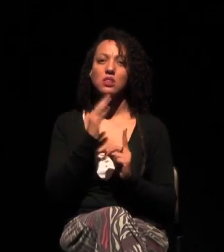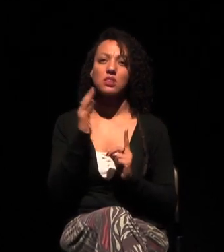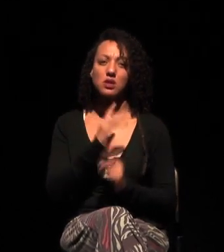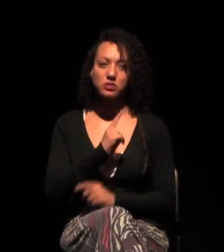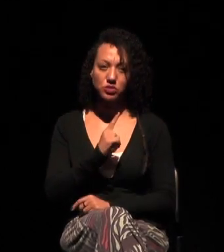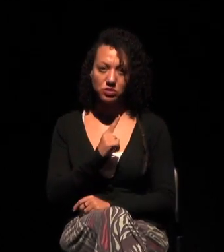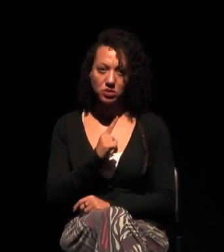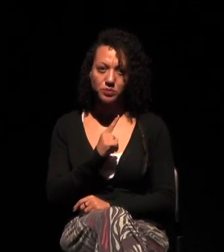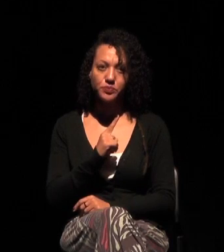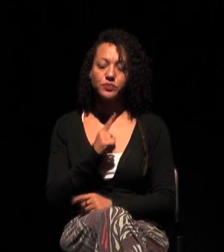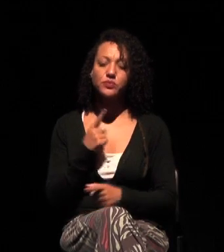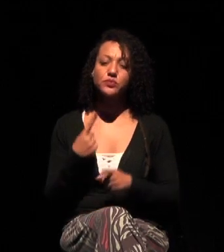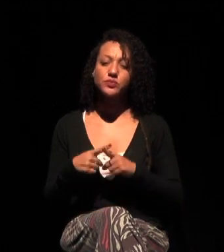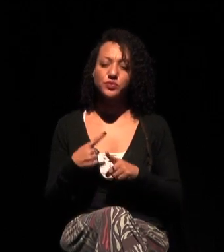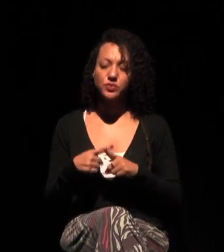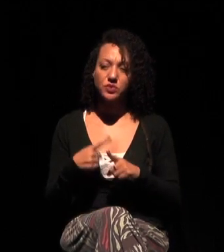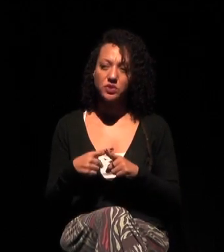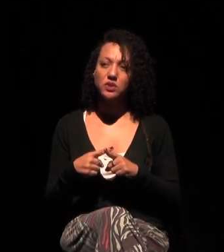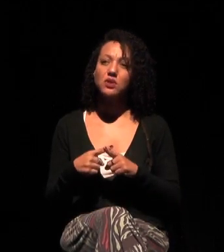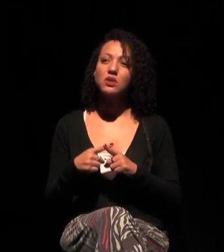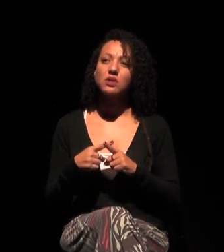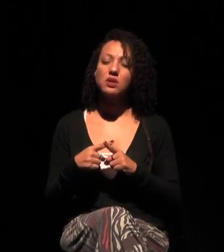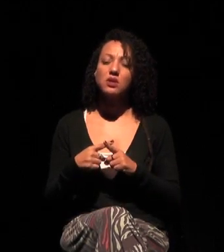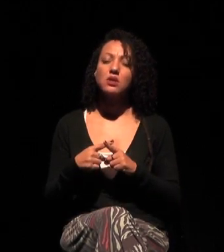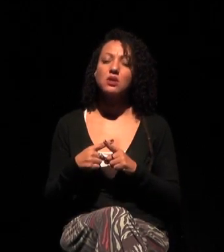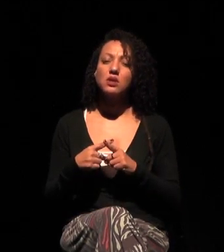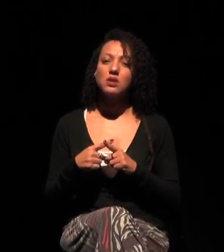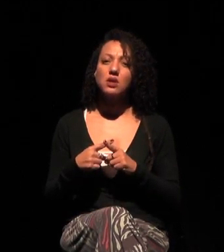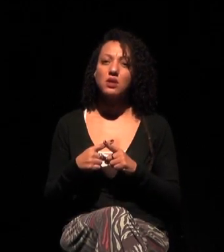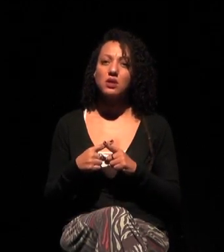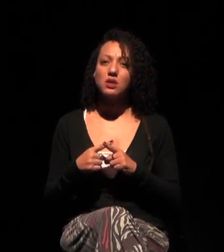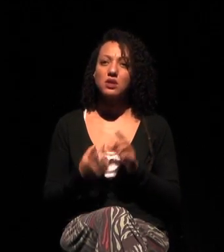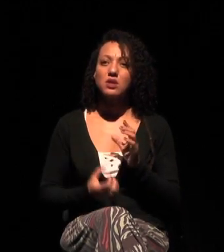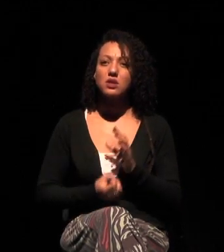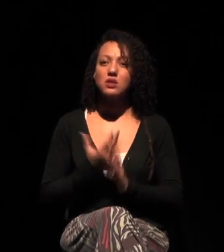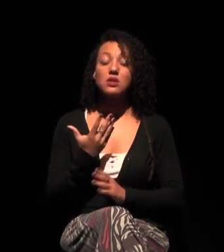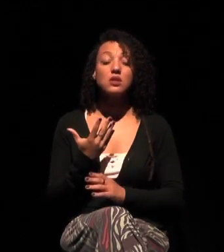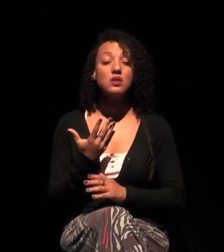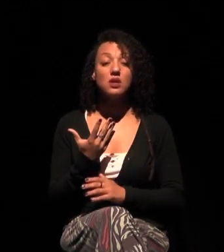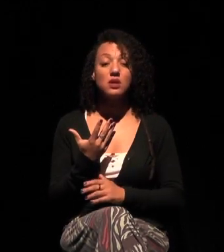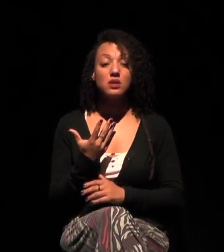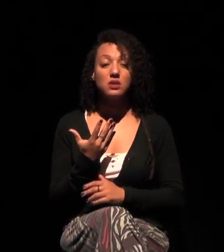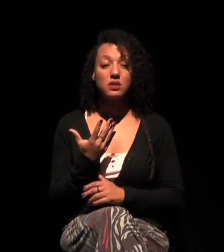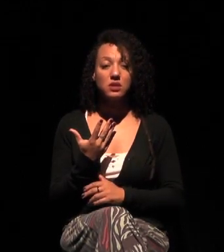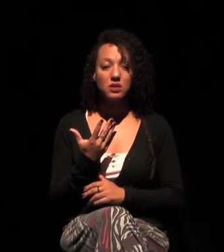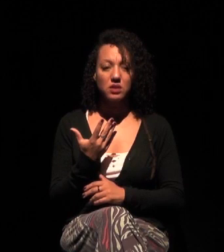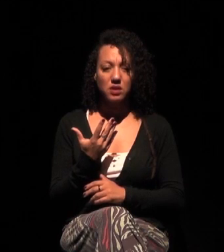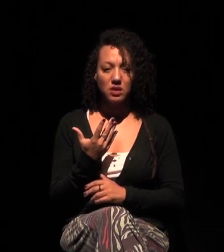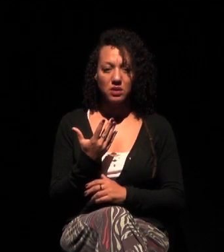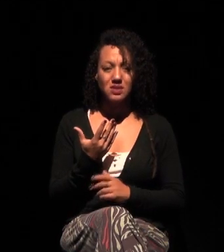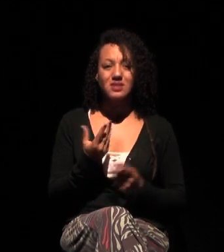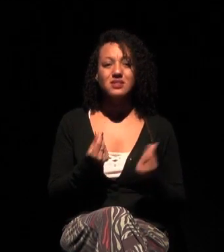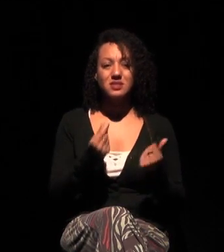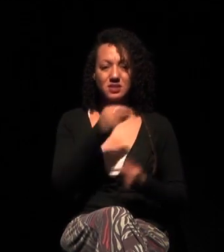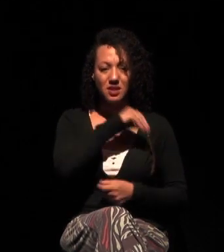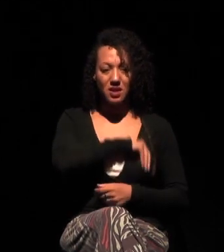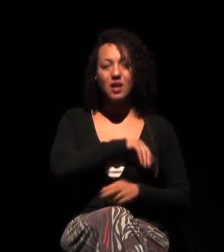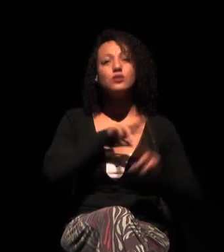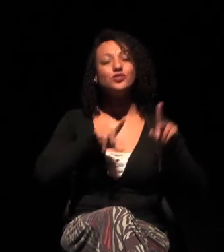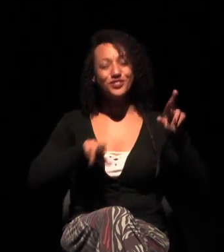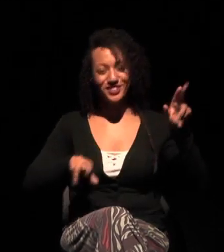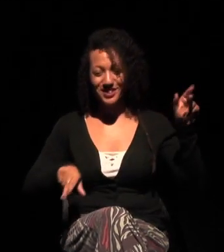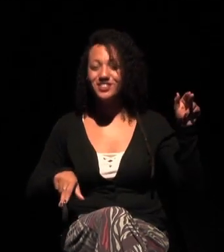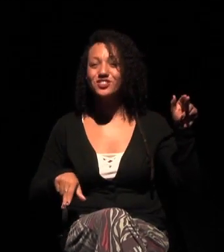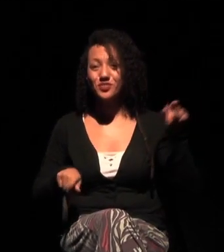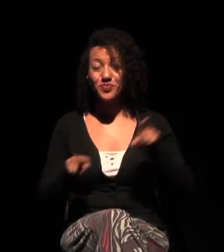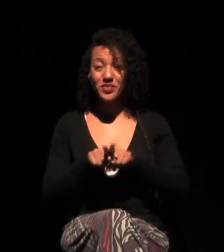porque provoca dos pirados salariais novas e também acesso é é